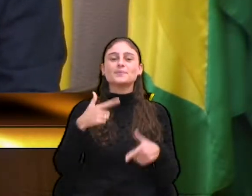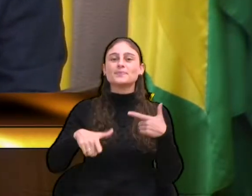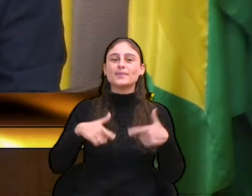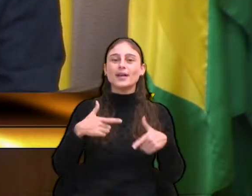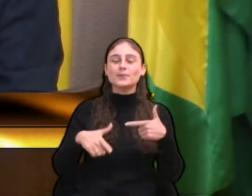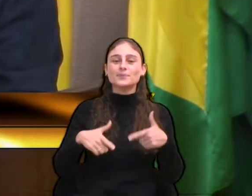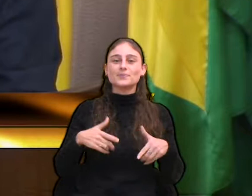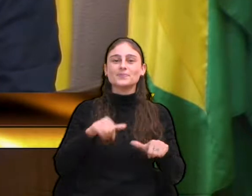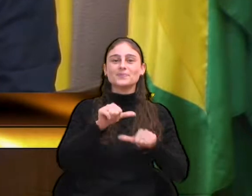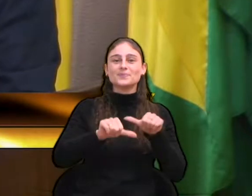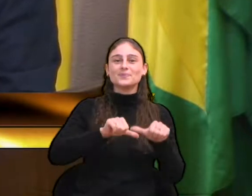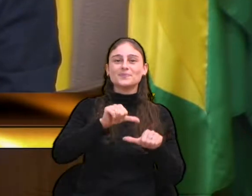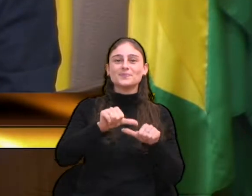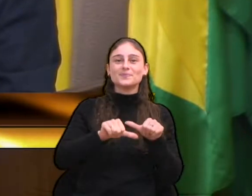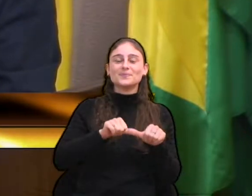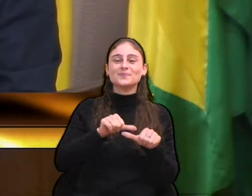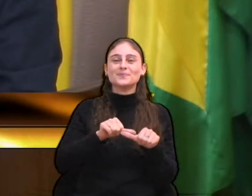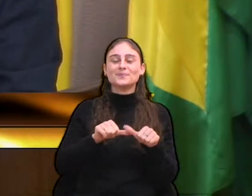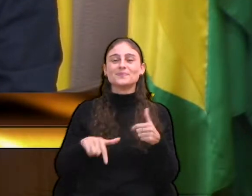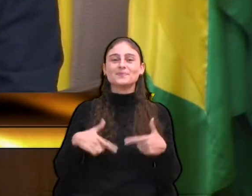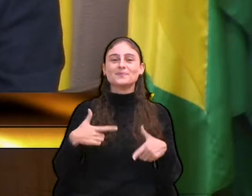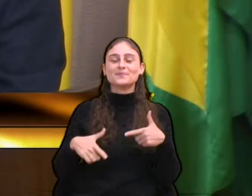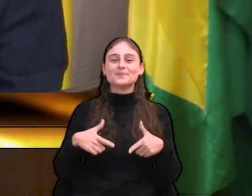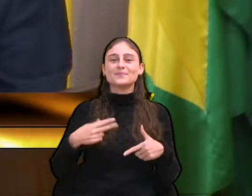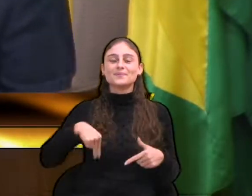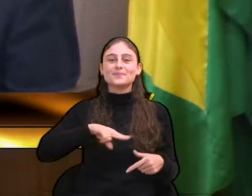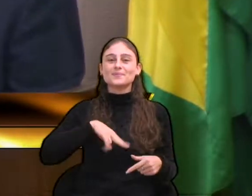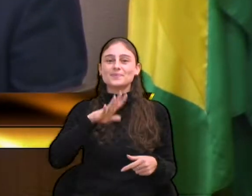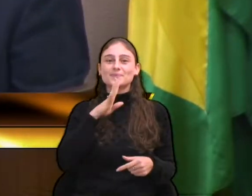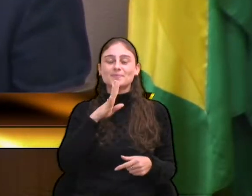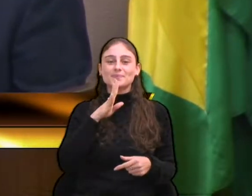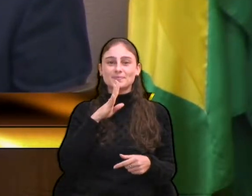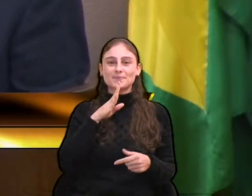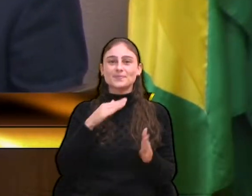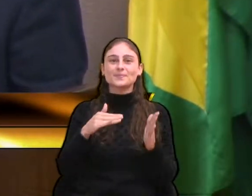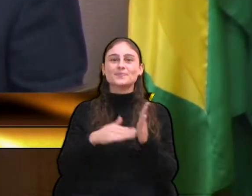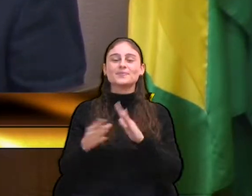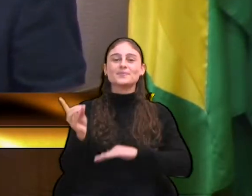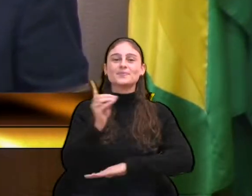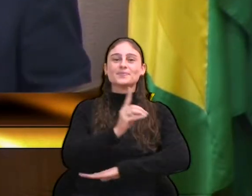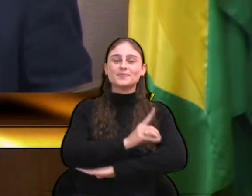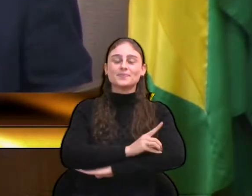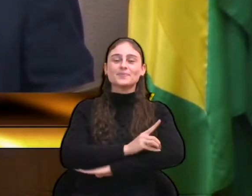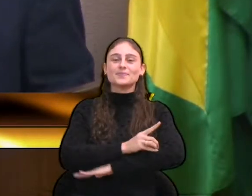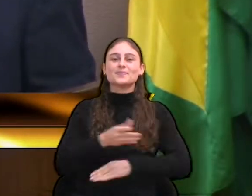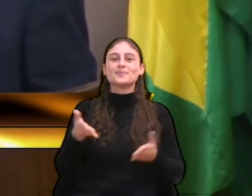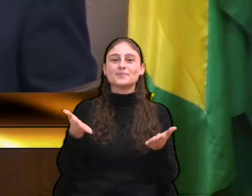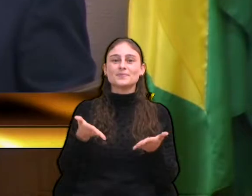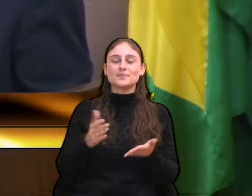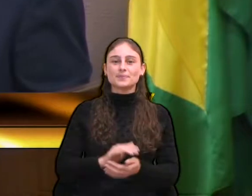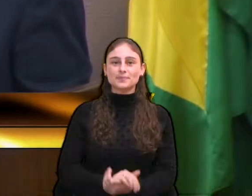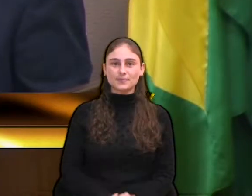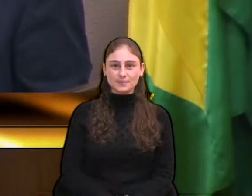essas terras na realidade que nós conhecemos até os dias de hoje.